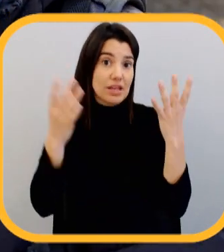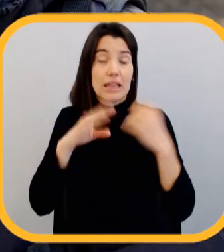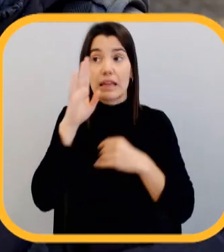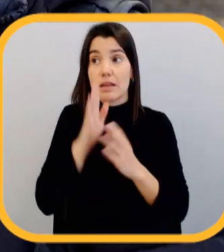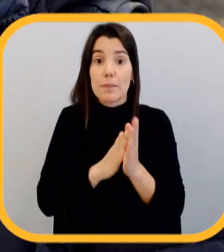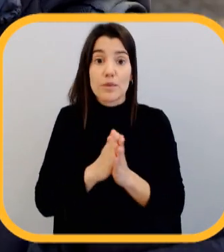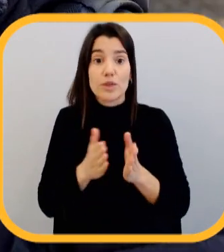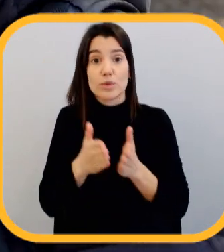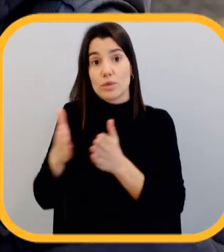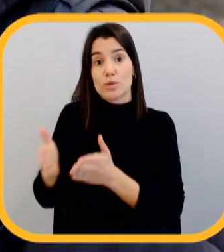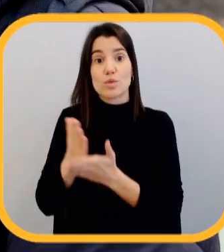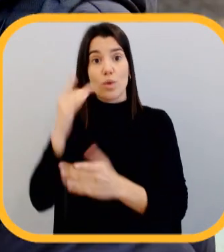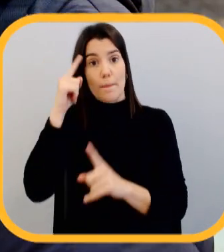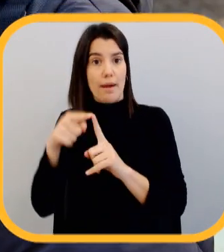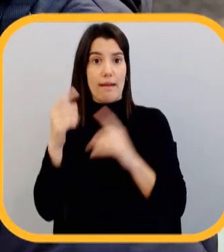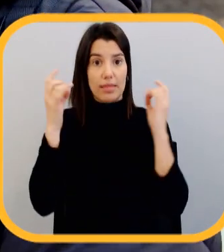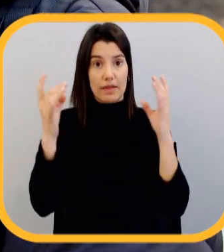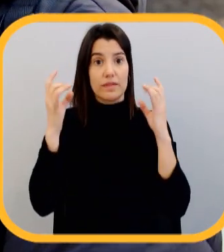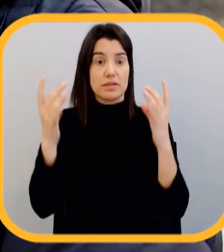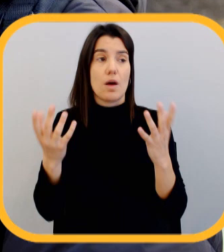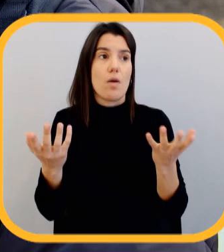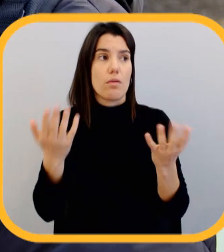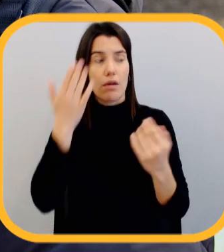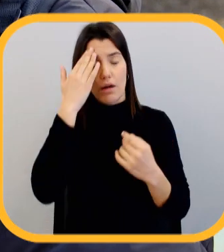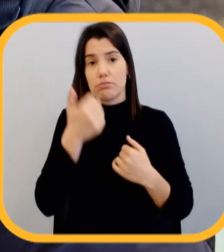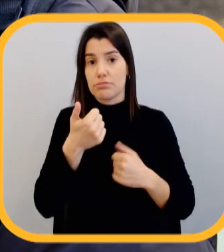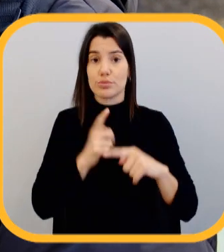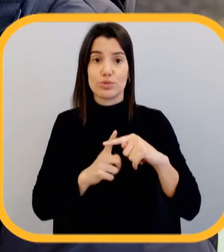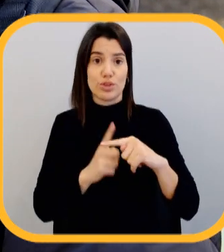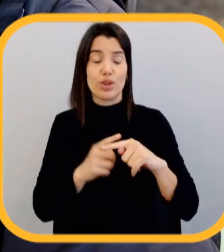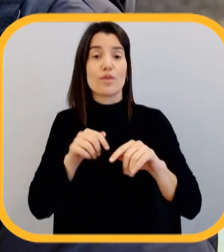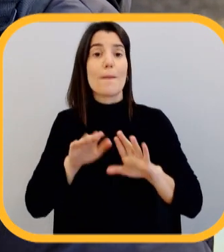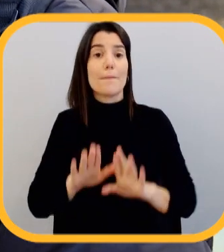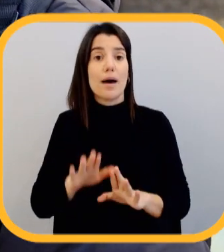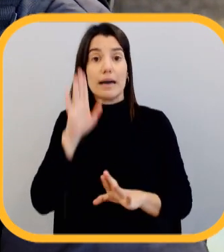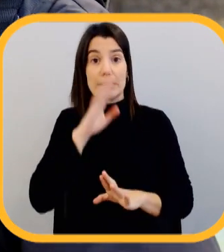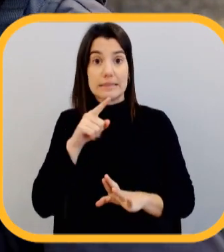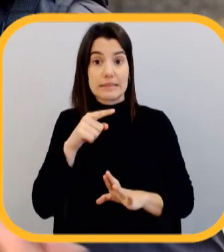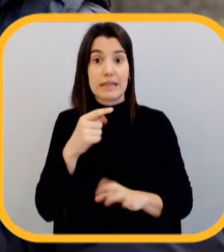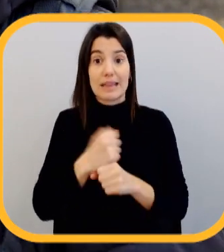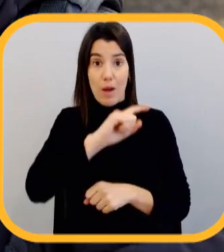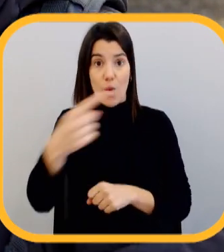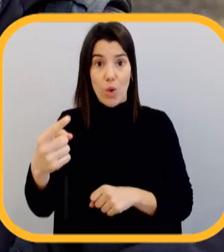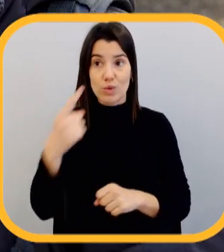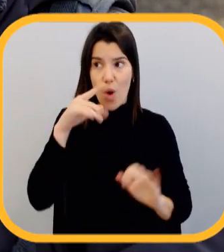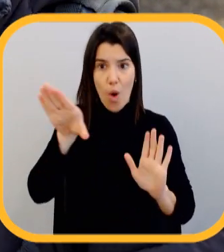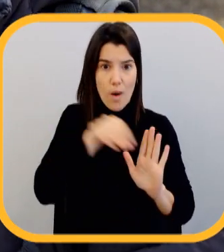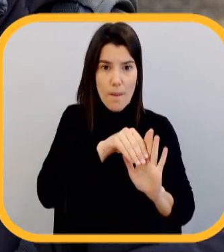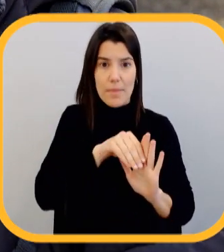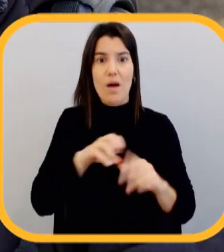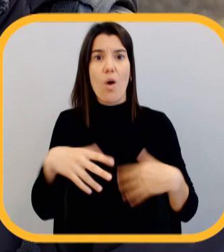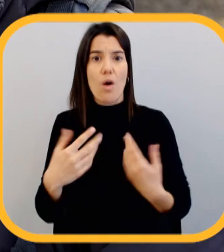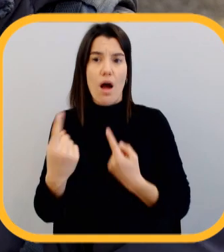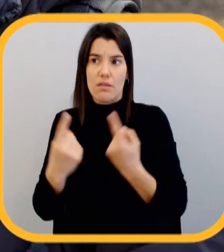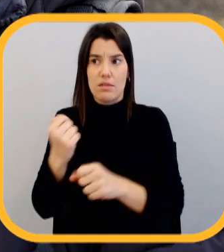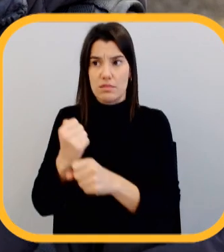divertido e acho que se for usado só para o lado da diversão, acho que é positivo, porém quando passa a plagiar o trabalho dos